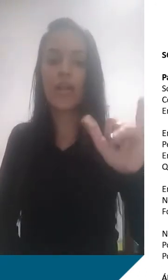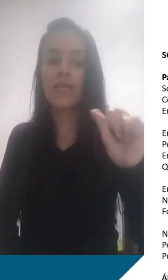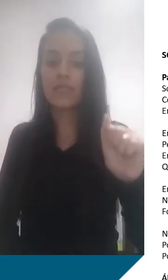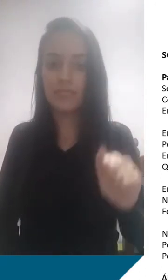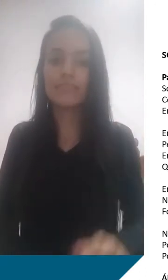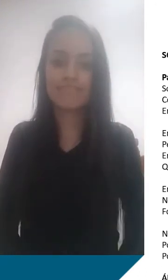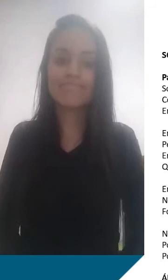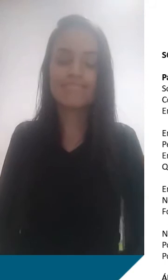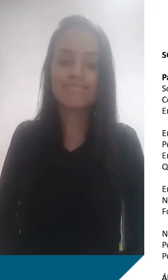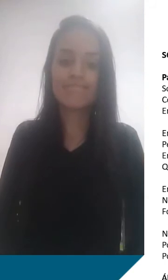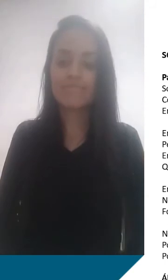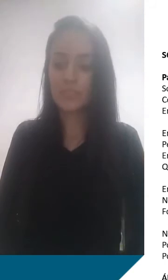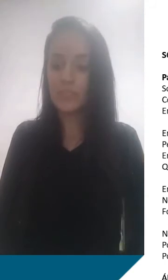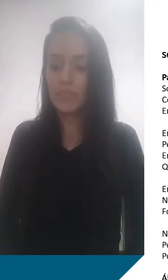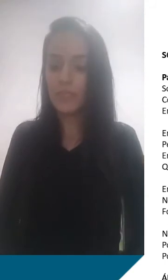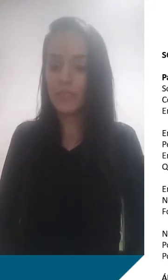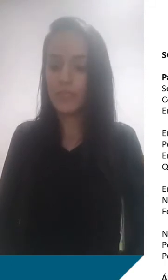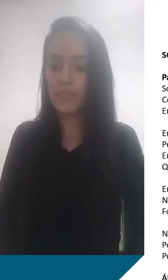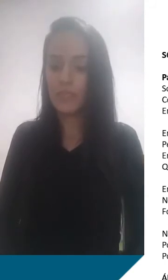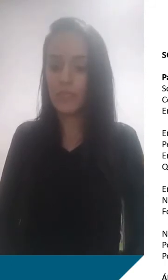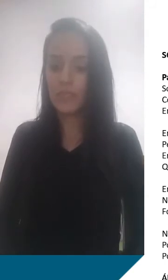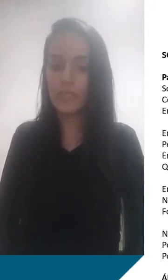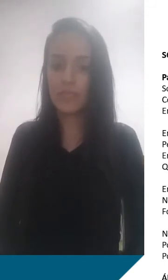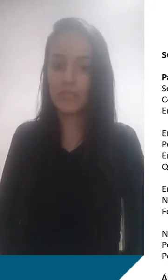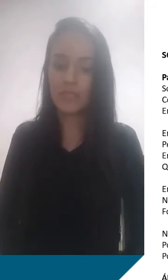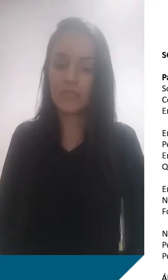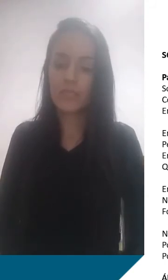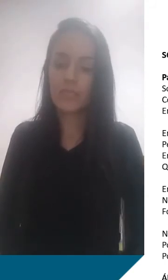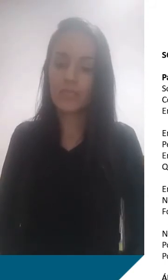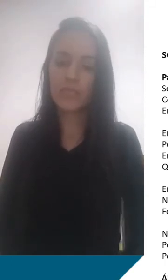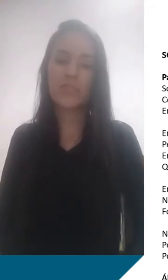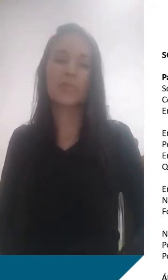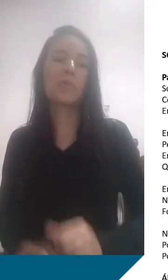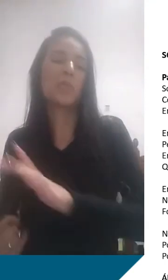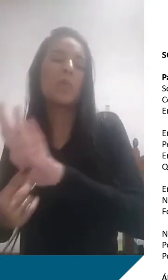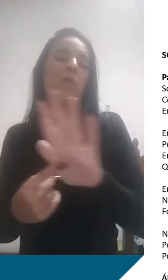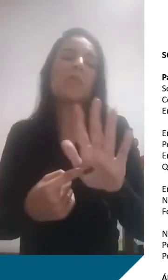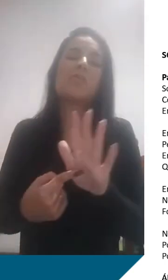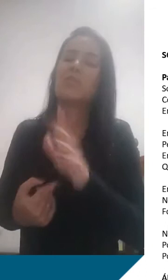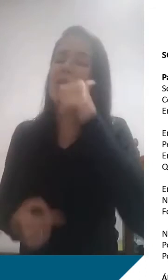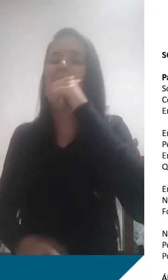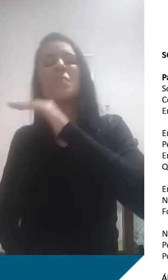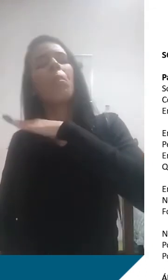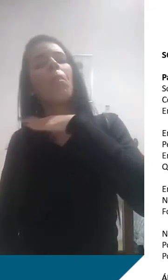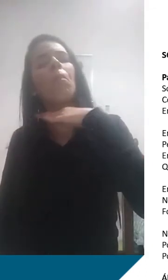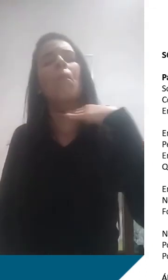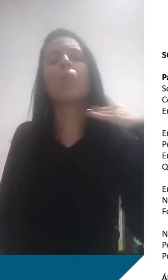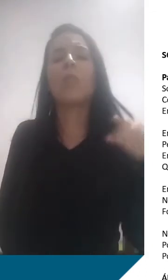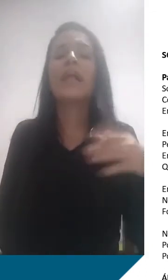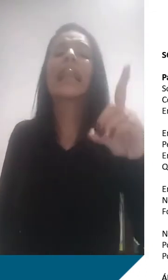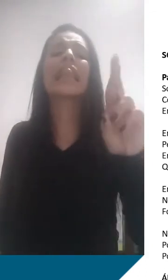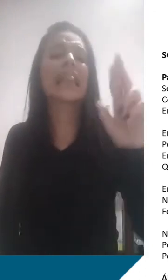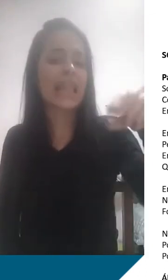tragédia shakespeariana, e tem toda essa dramaticidade da morte